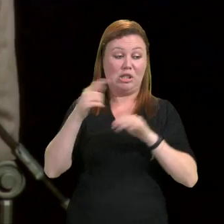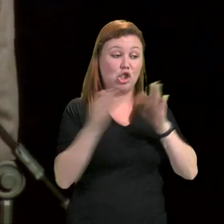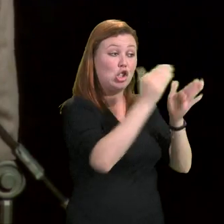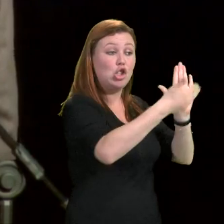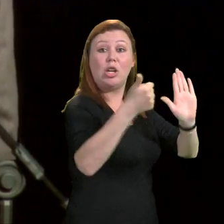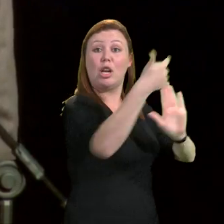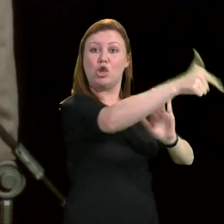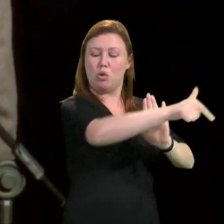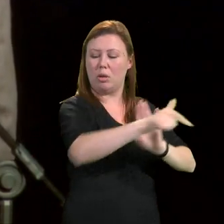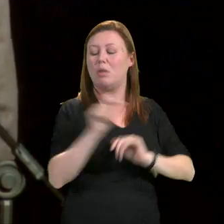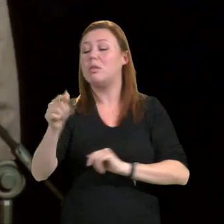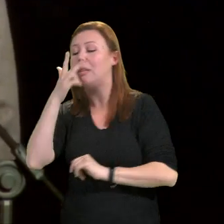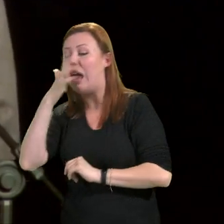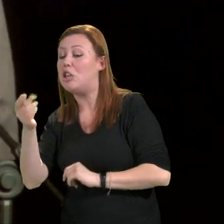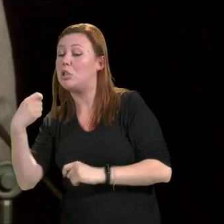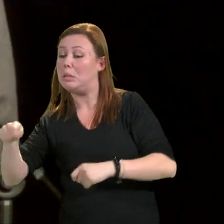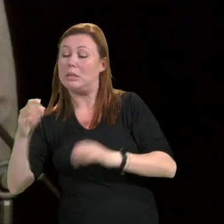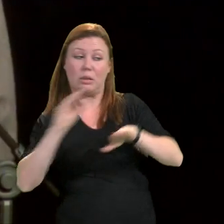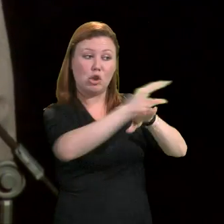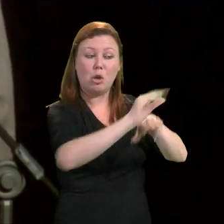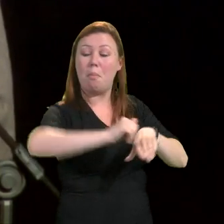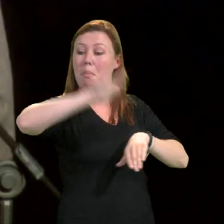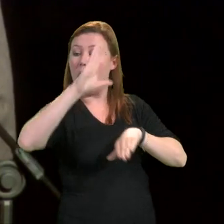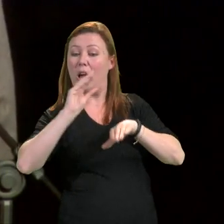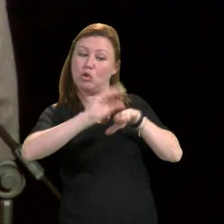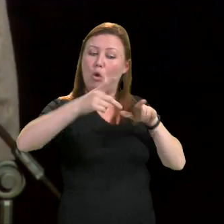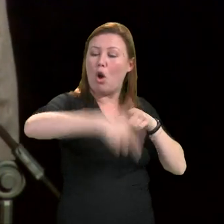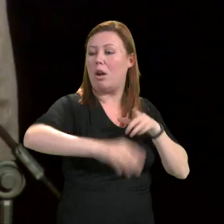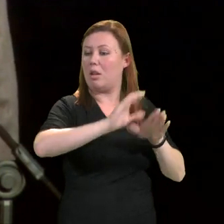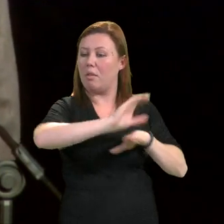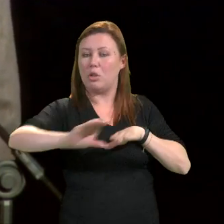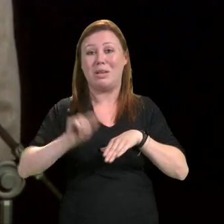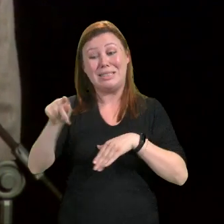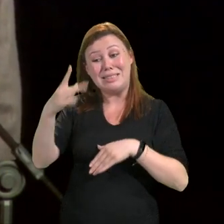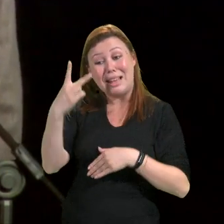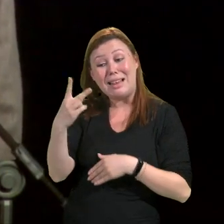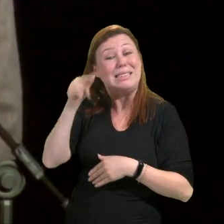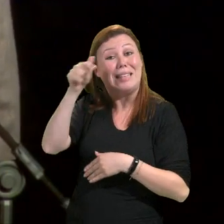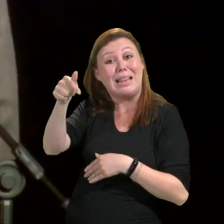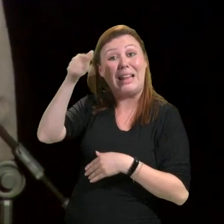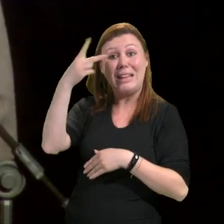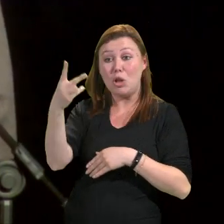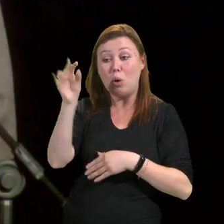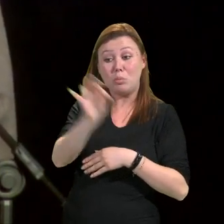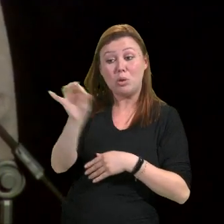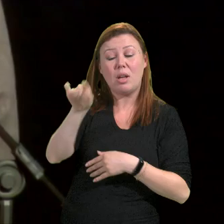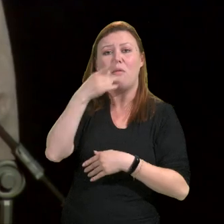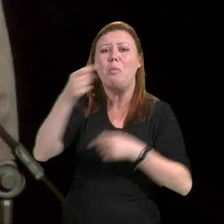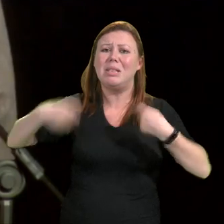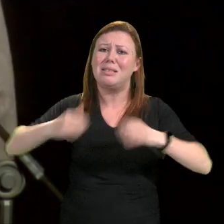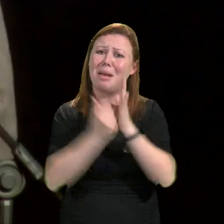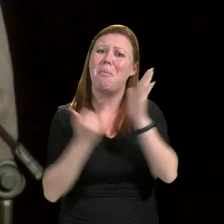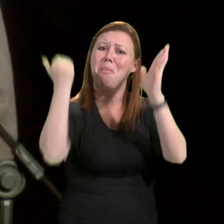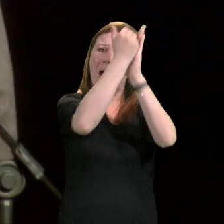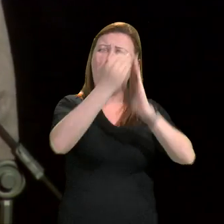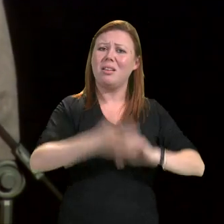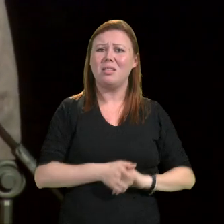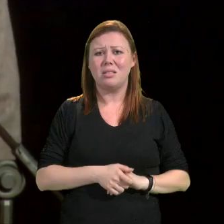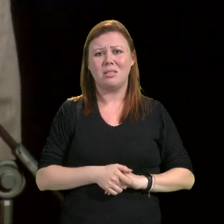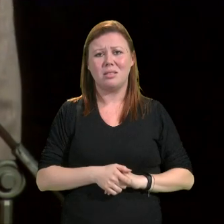aumentar, manter como está ou diminuir o investimento. 72% alguma coisa por cento da população diz que deve aumentar o